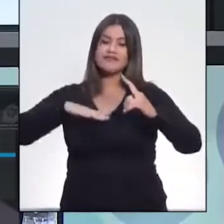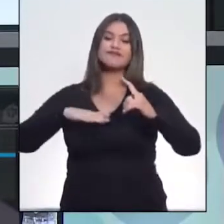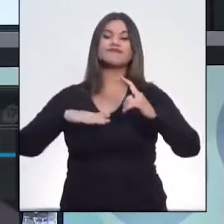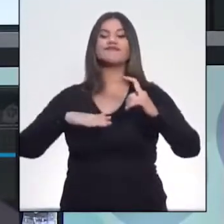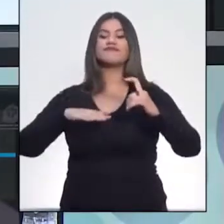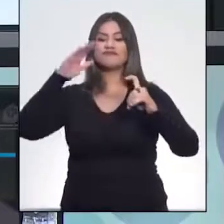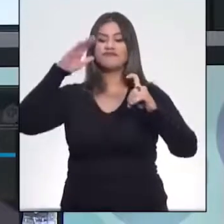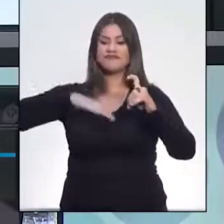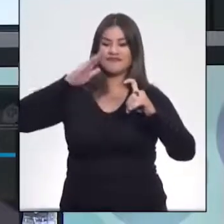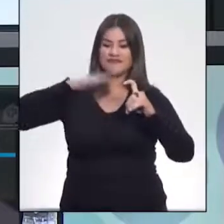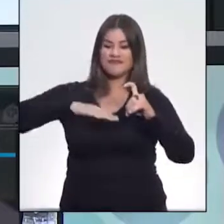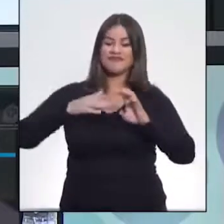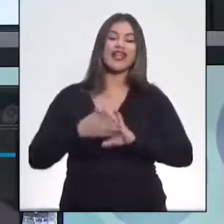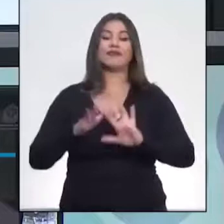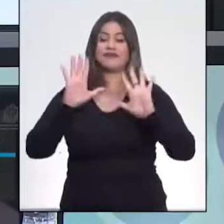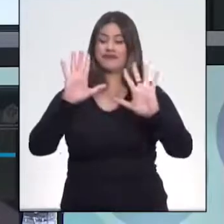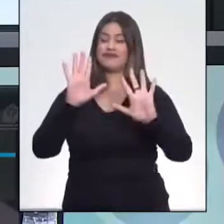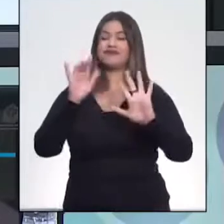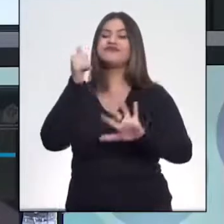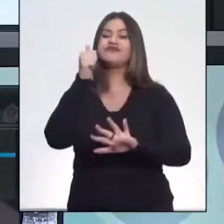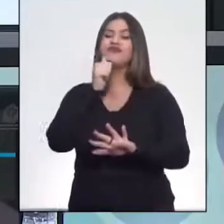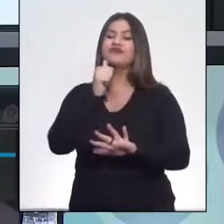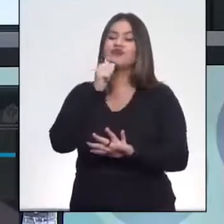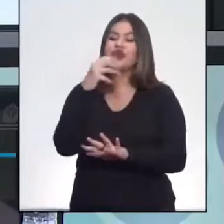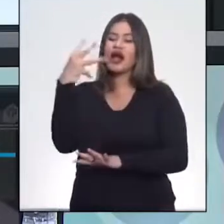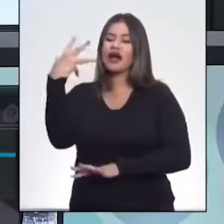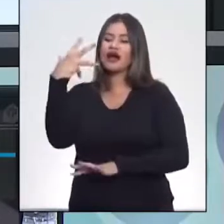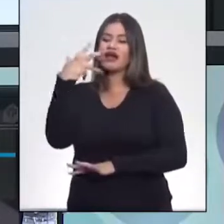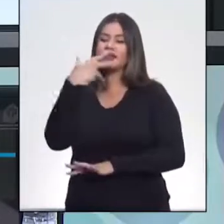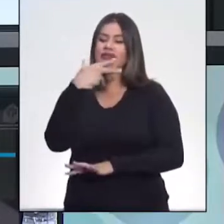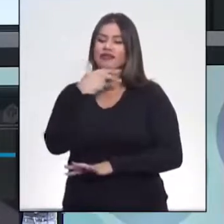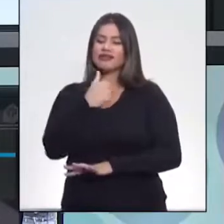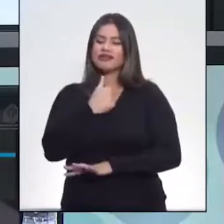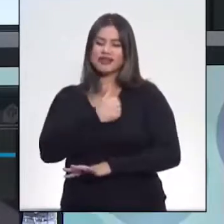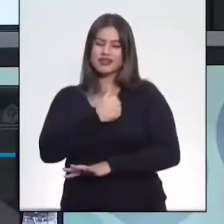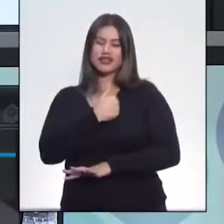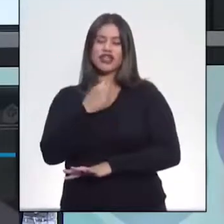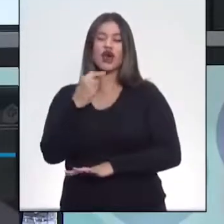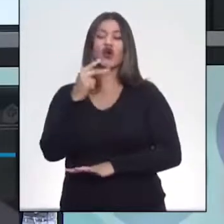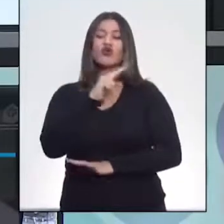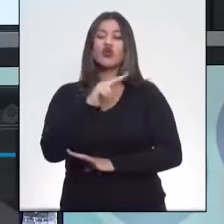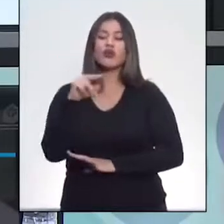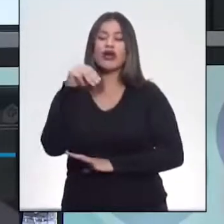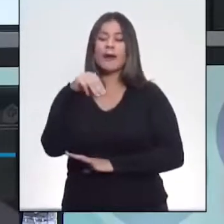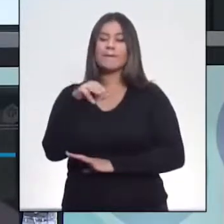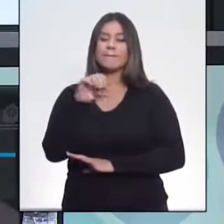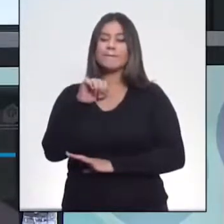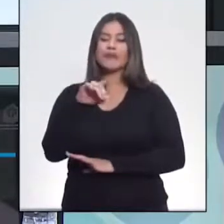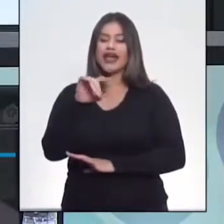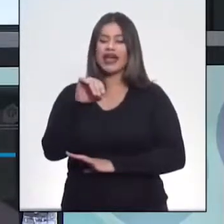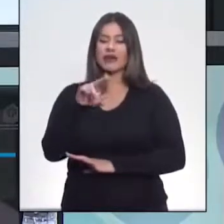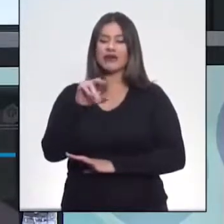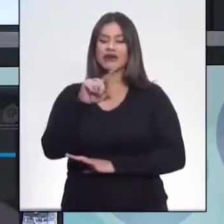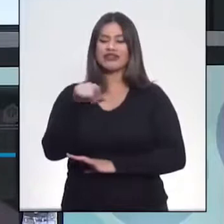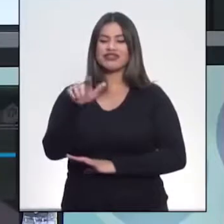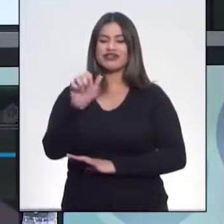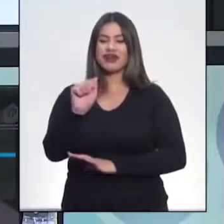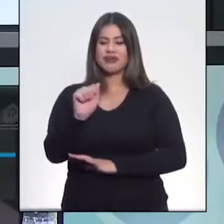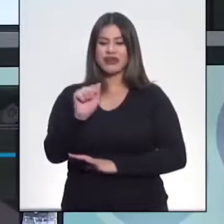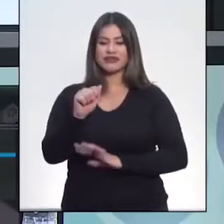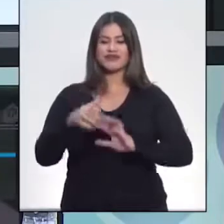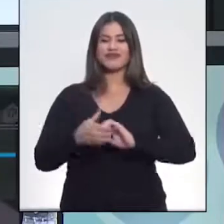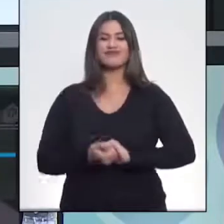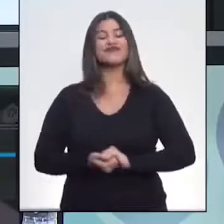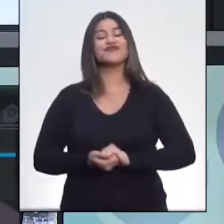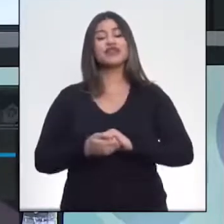uma uma mulher muito bonita ela se chamava medusa EA medusa ela era uma